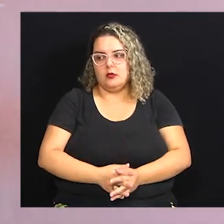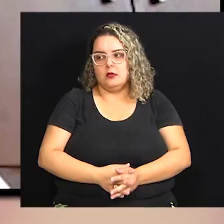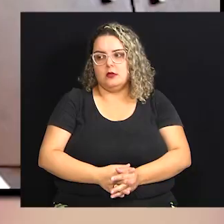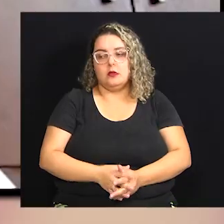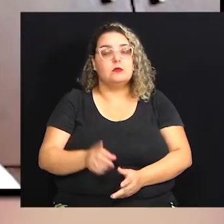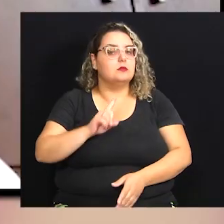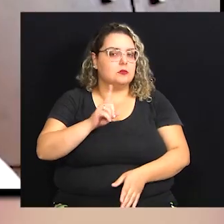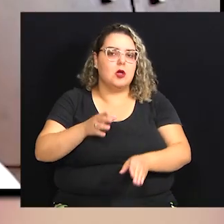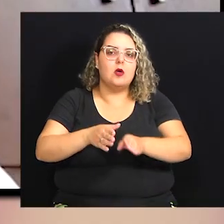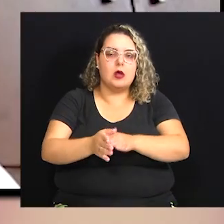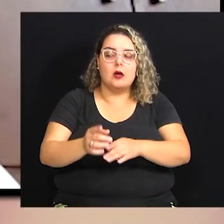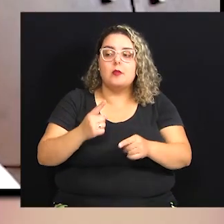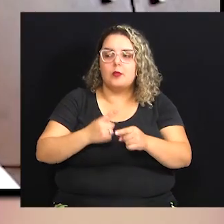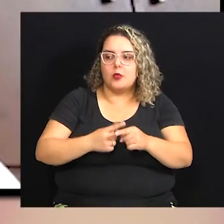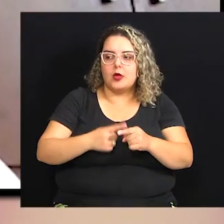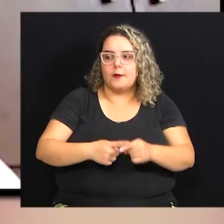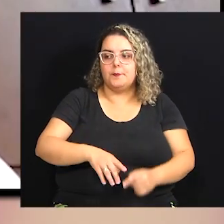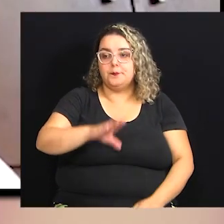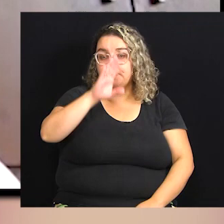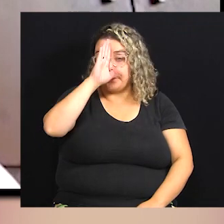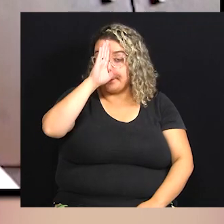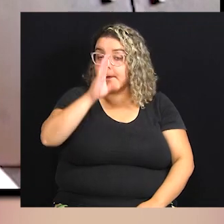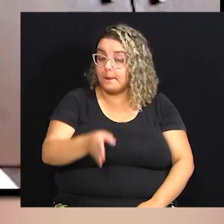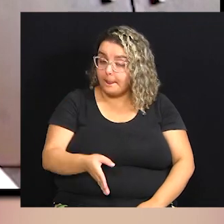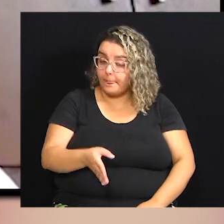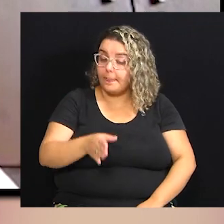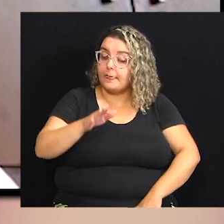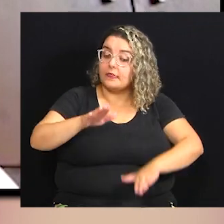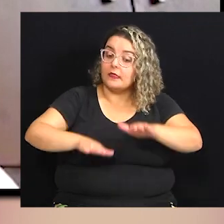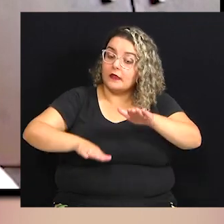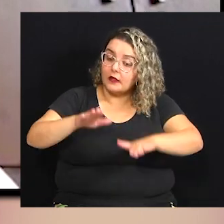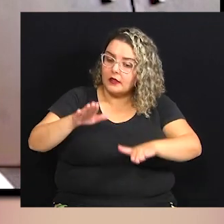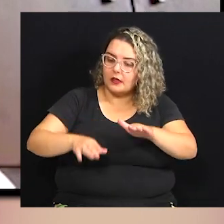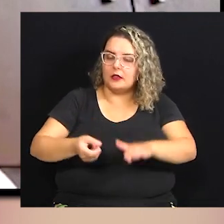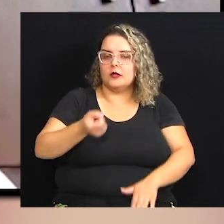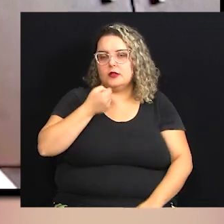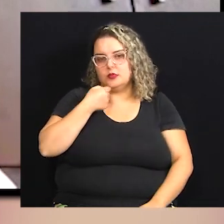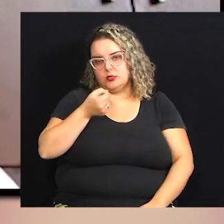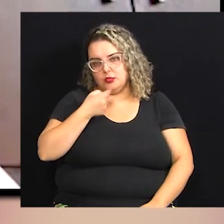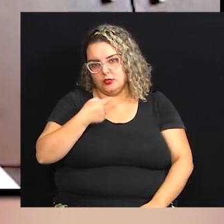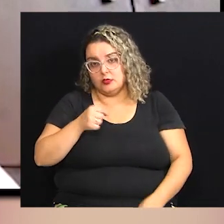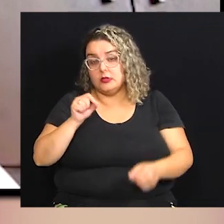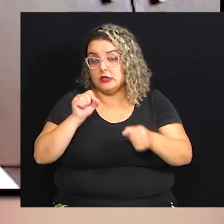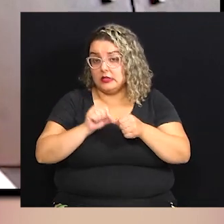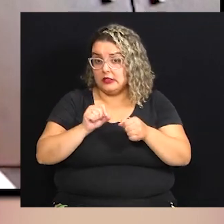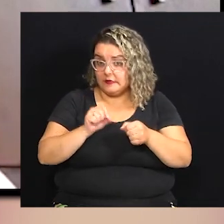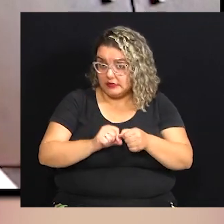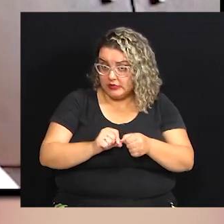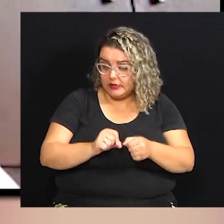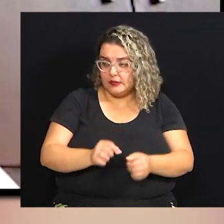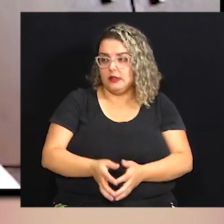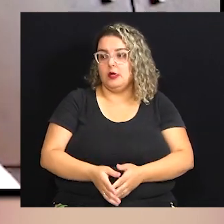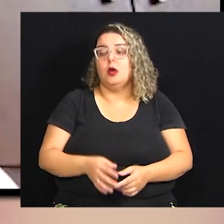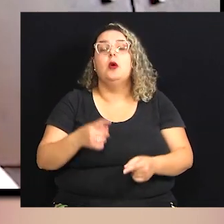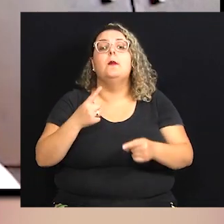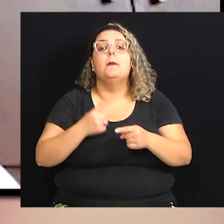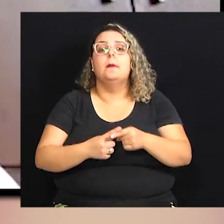recomendado. Não recomendo, principalmente dependendo do remédio que você